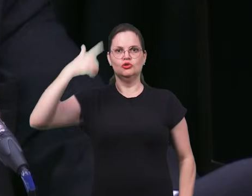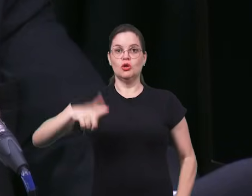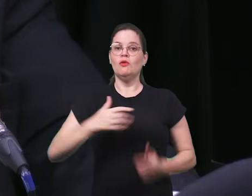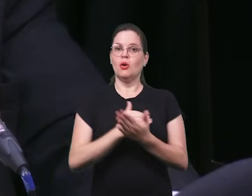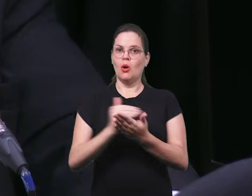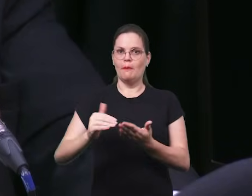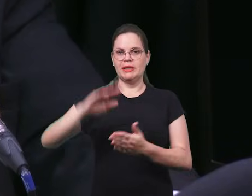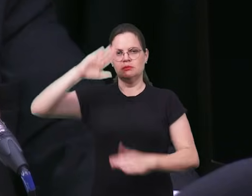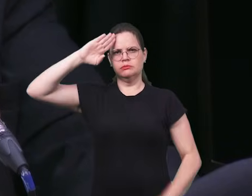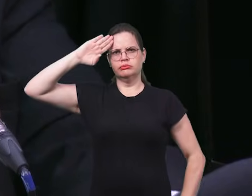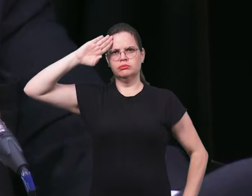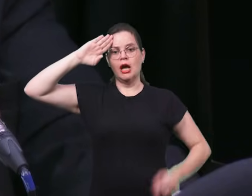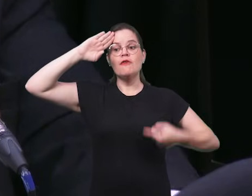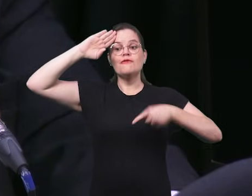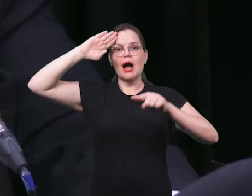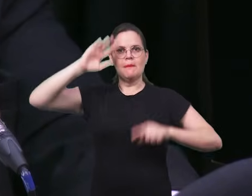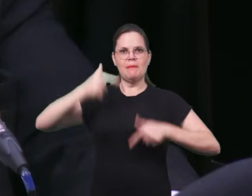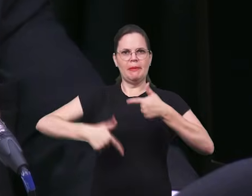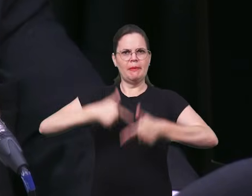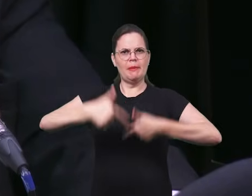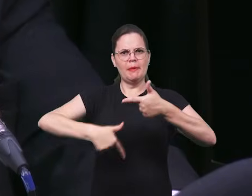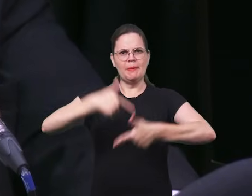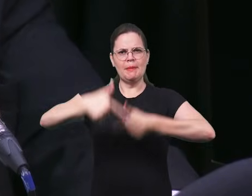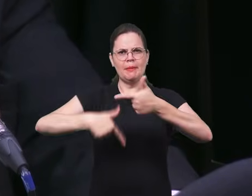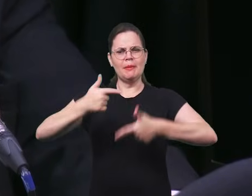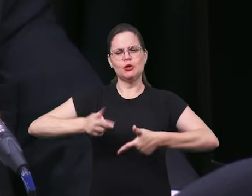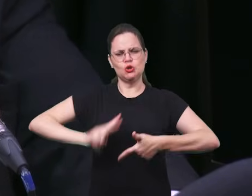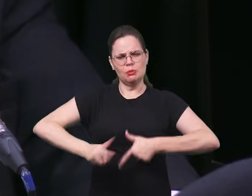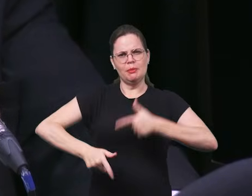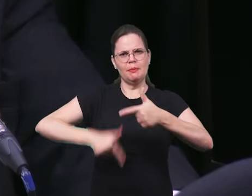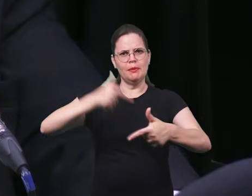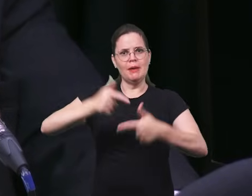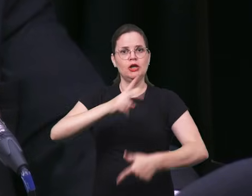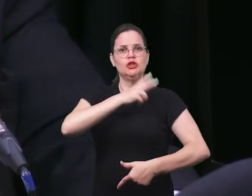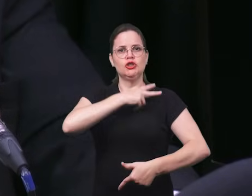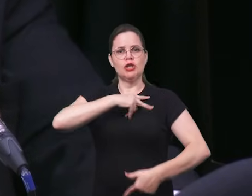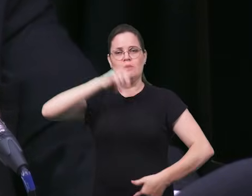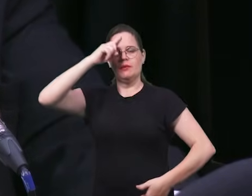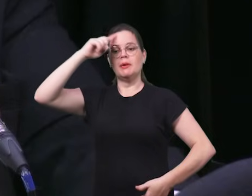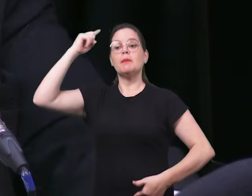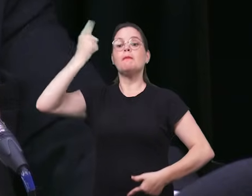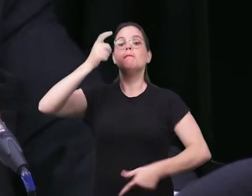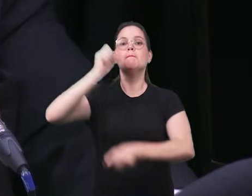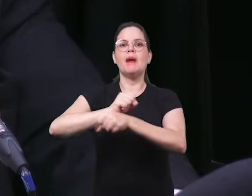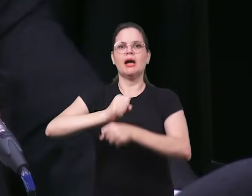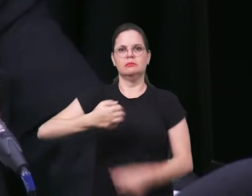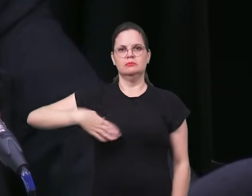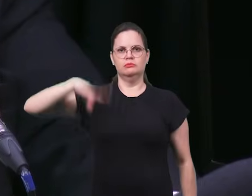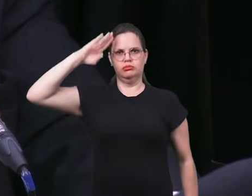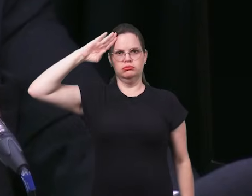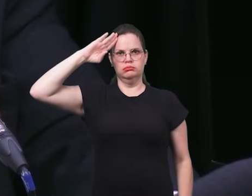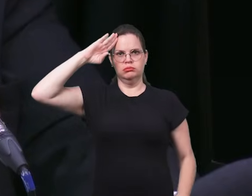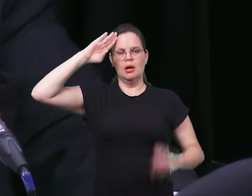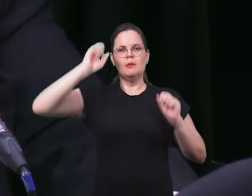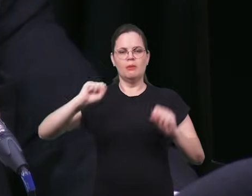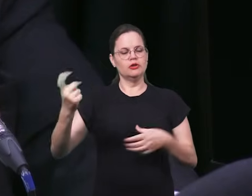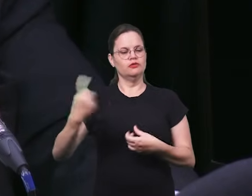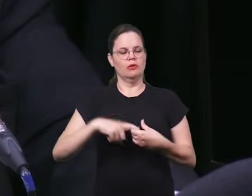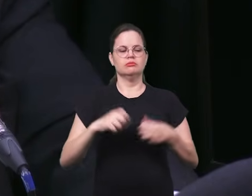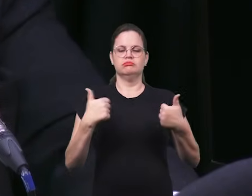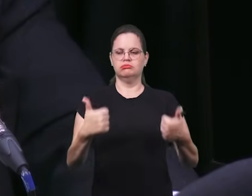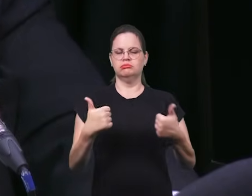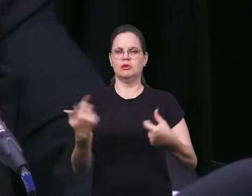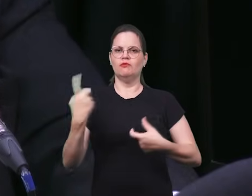ele executa a ordem e ele vai continuar executando aquela ordem até que venha um outro comando e fala assim, ó, para, porque agora você pode